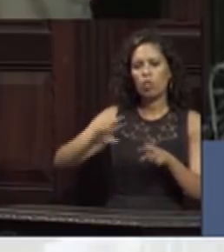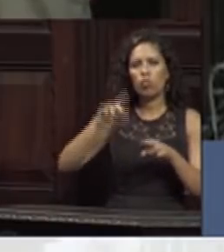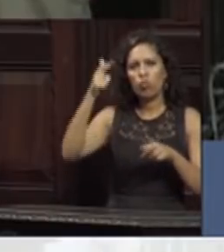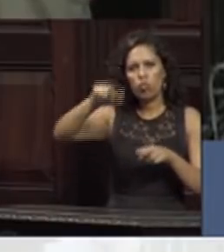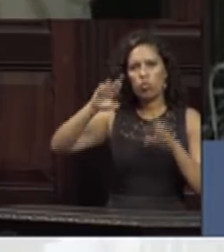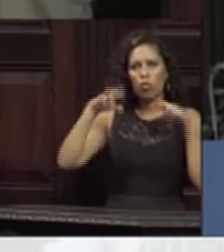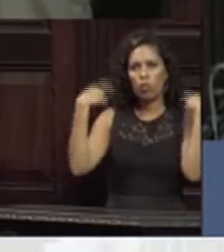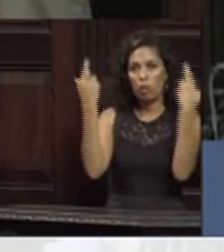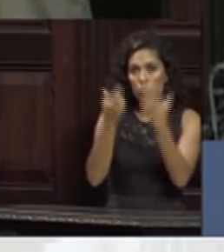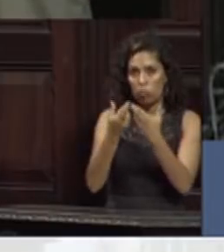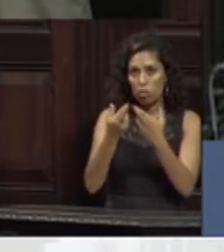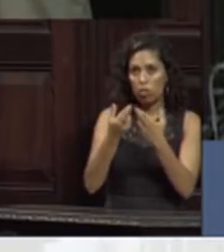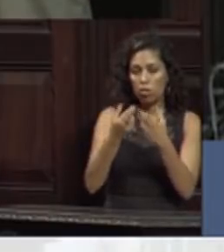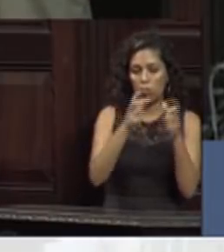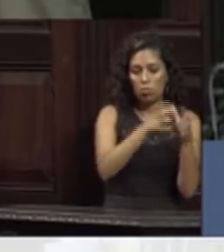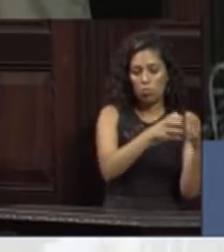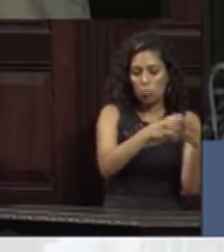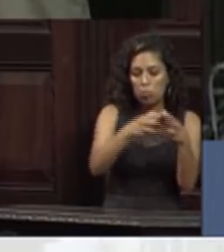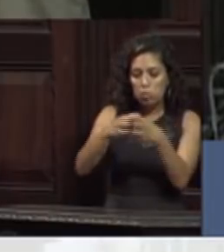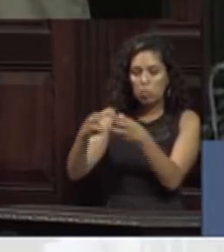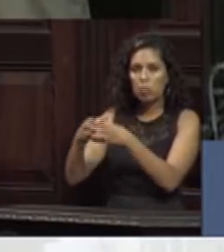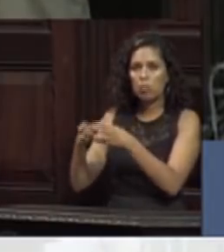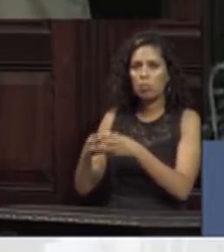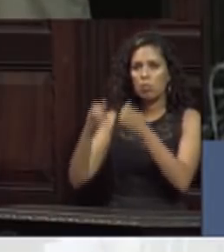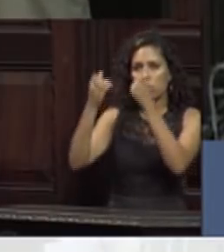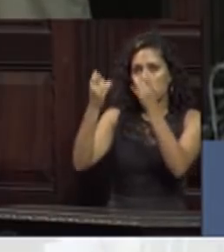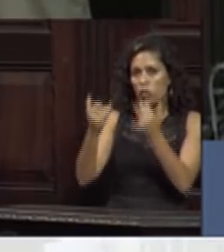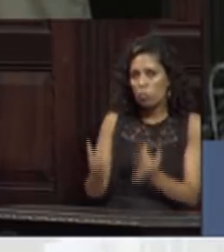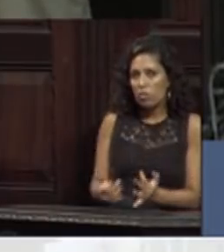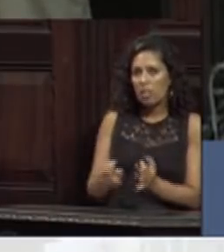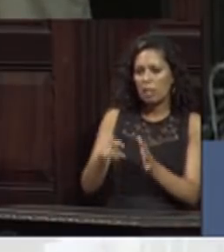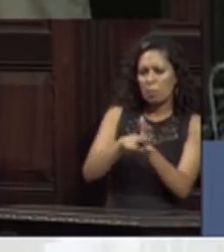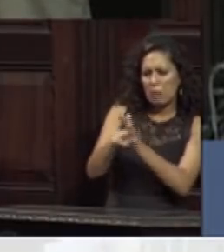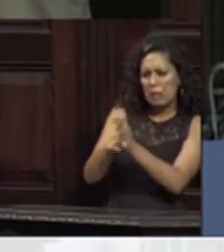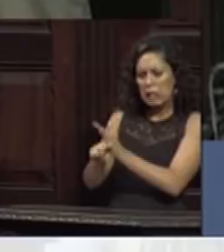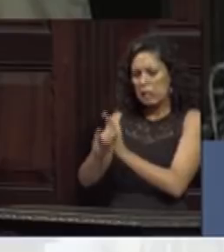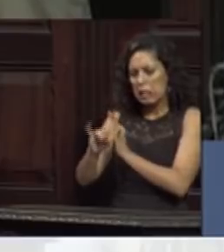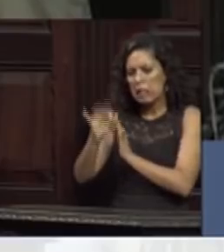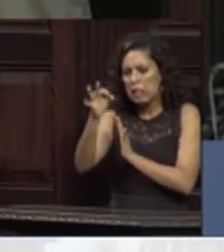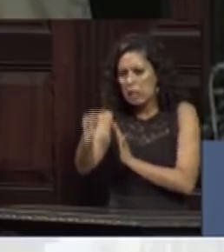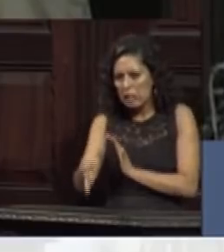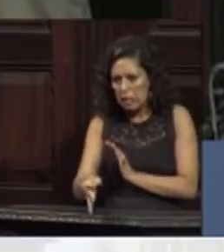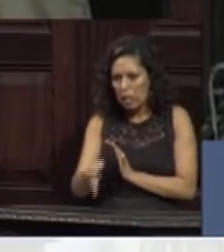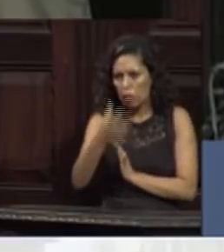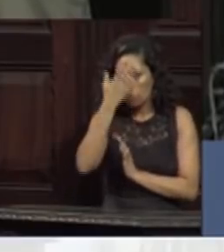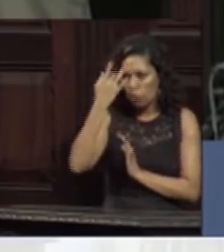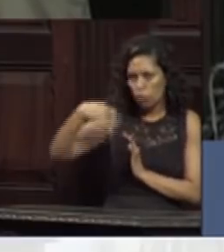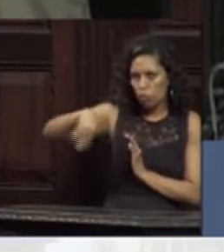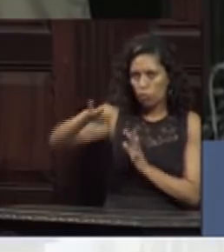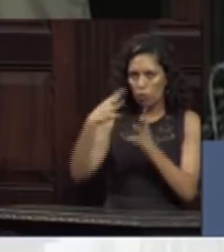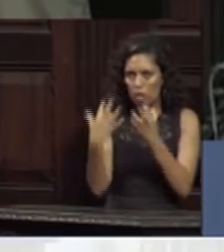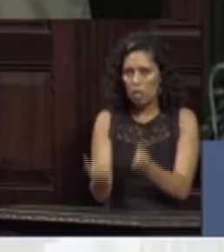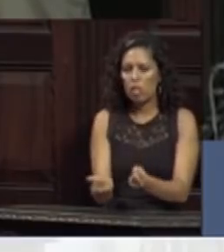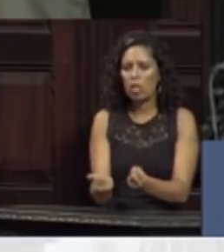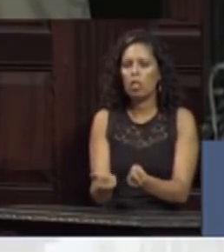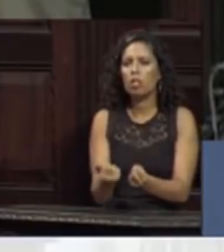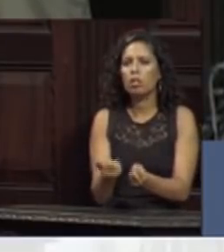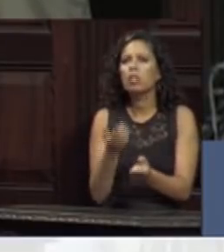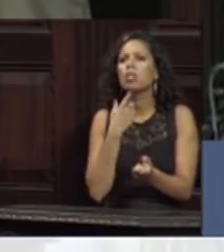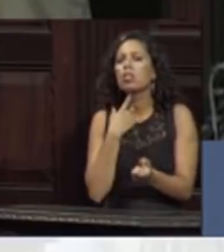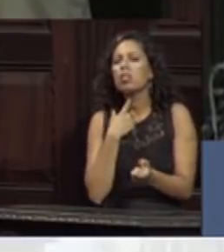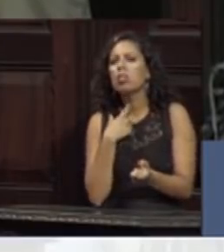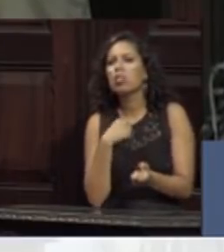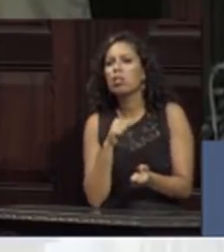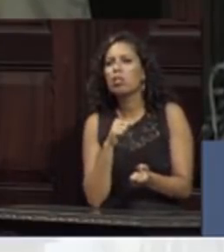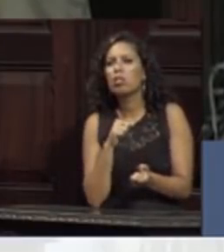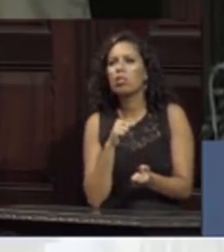das categorias para saber do plano, se esse é o plano que a categoria quer. Eu entendi que sim, mas